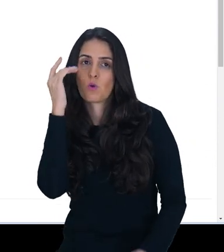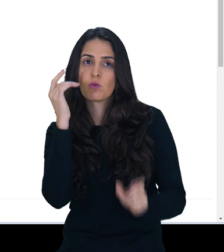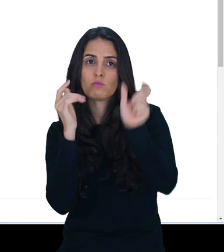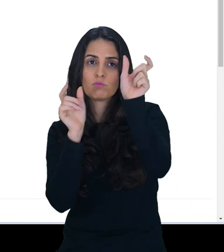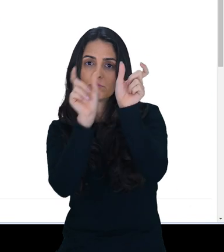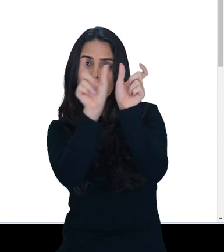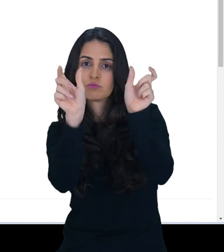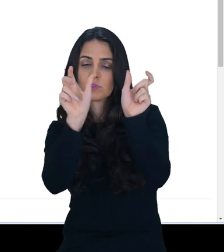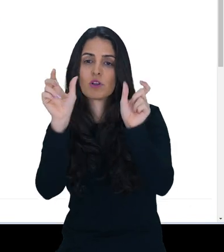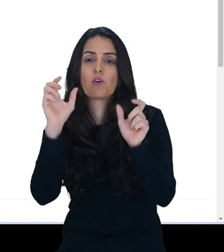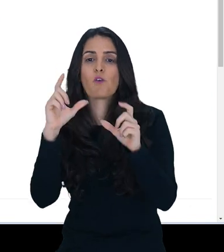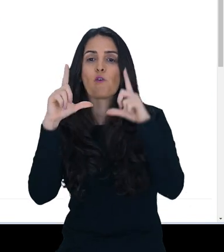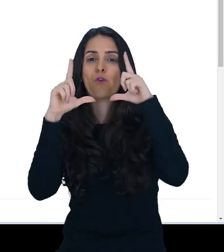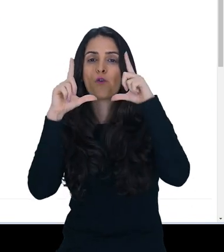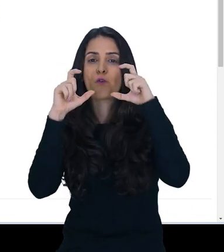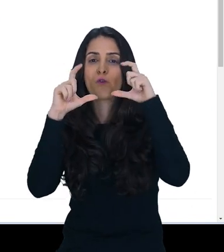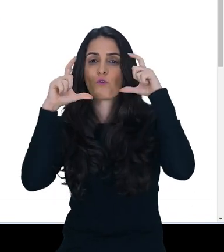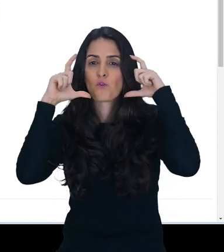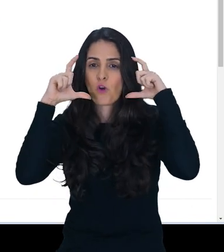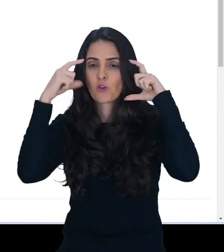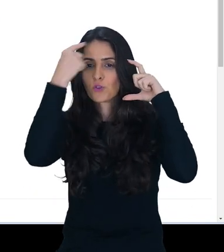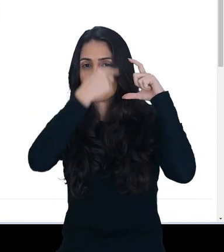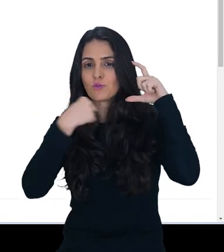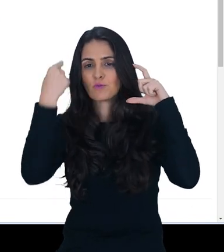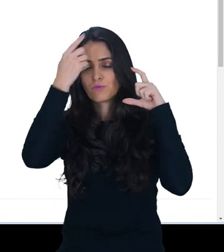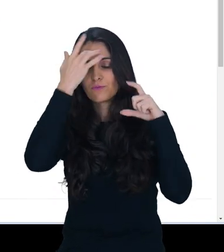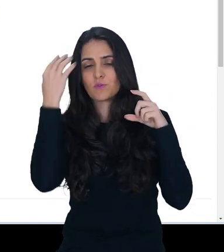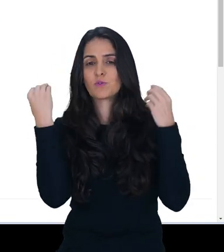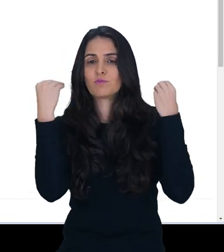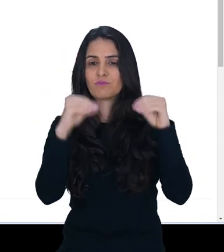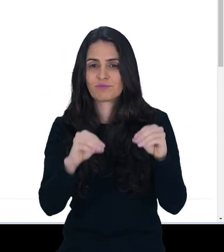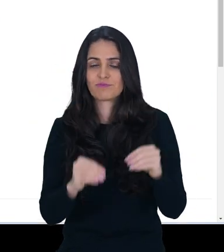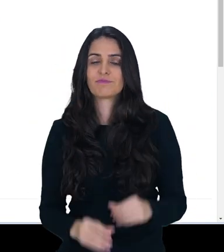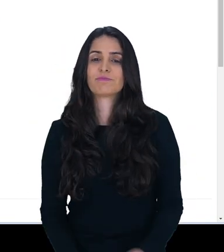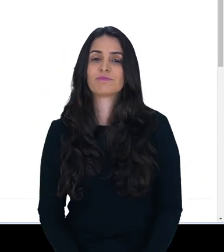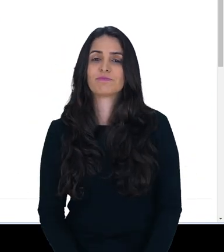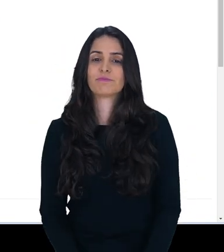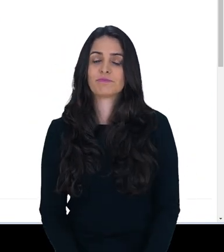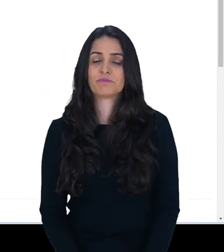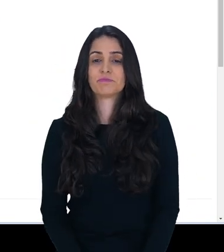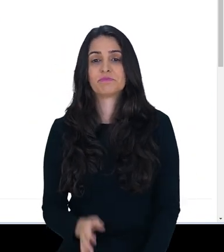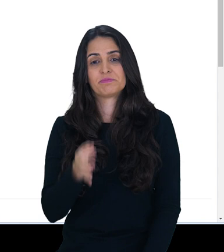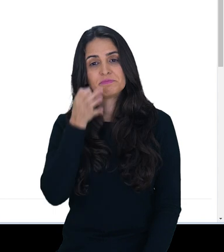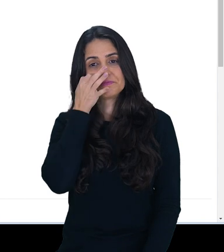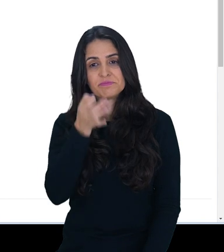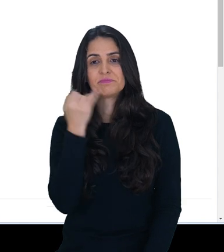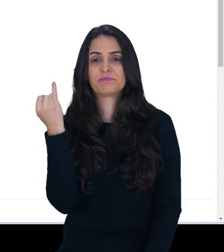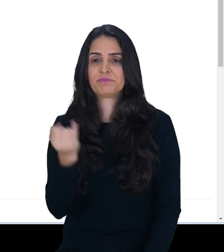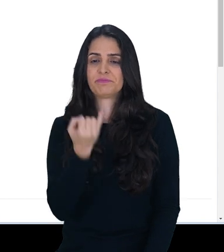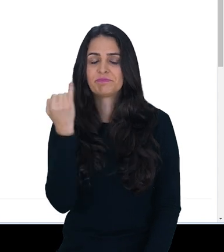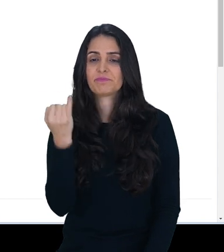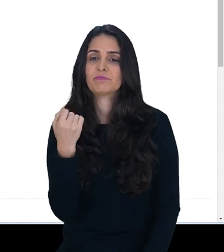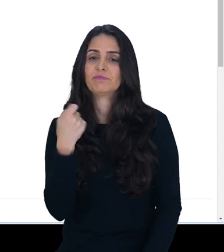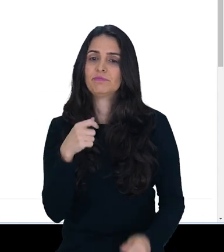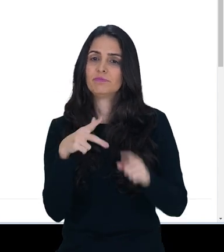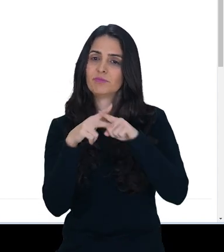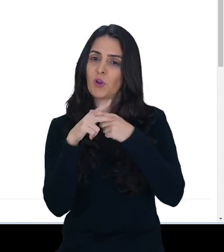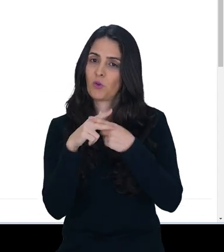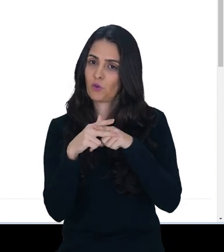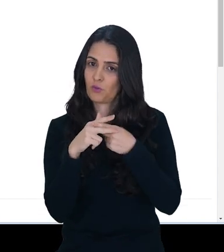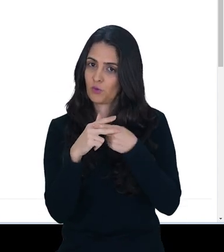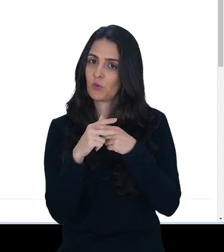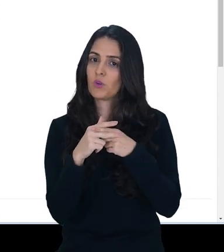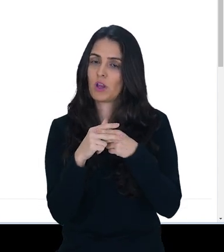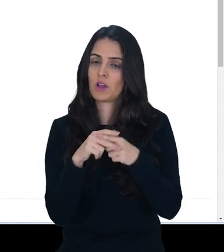de quem postou e eu tenho a fotinha aqui de quem postou isso aqui é importante que você se atende porque nós precisamos